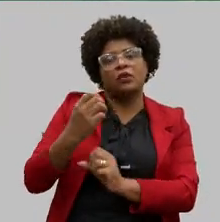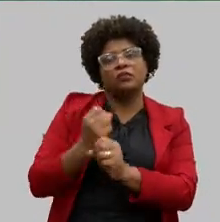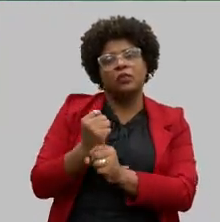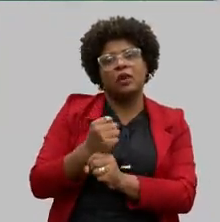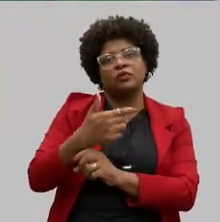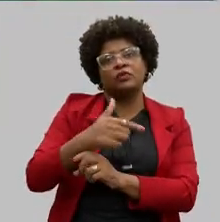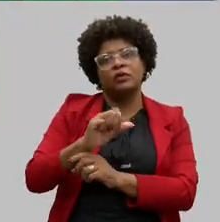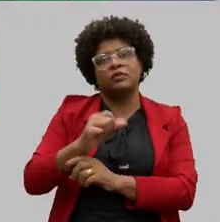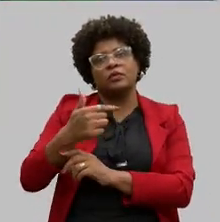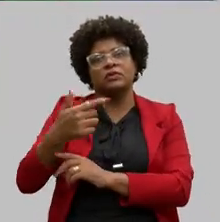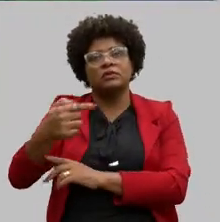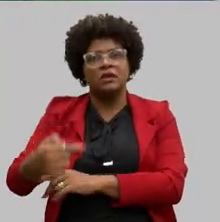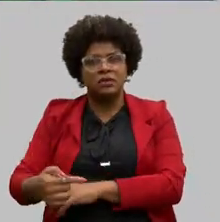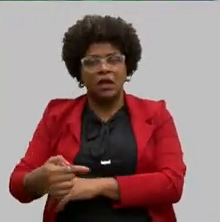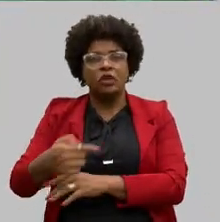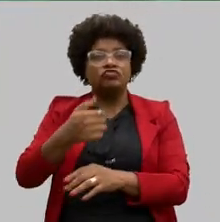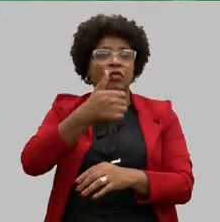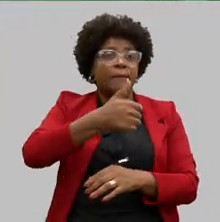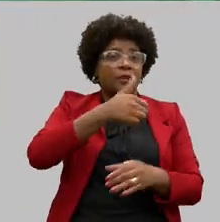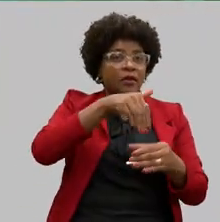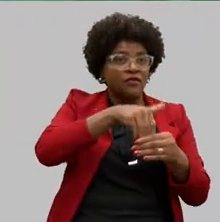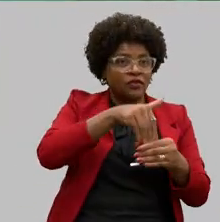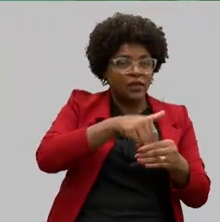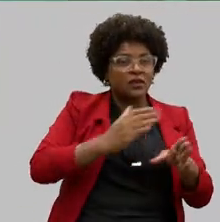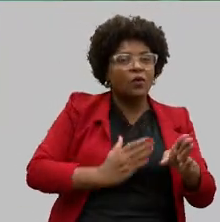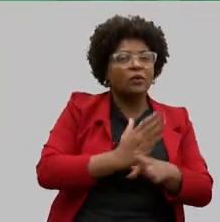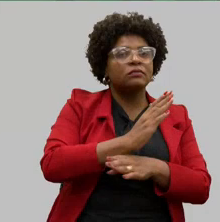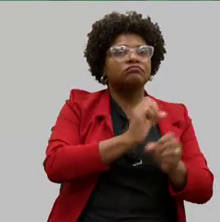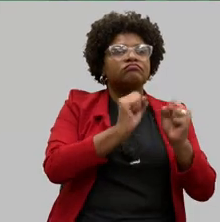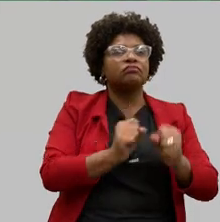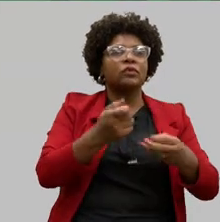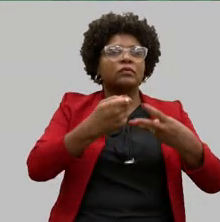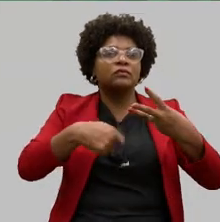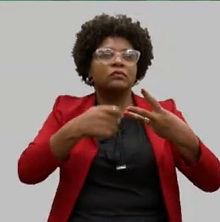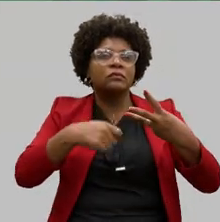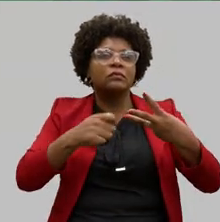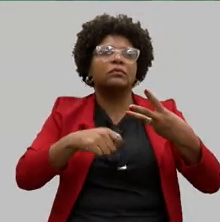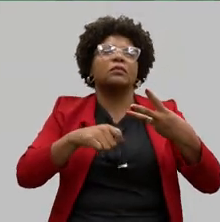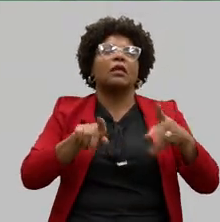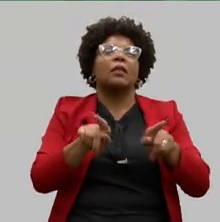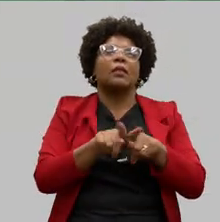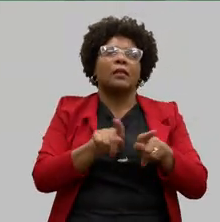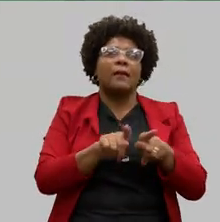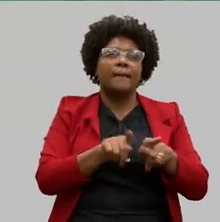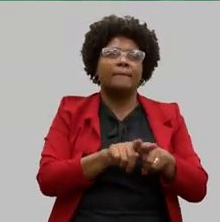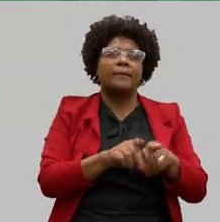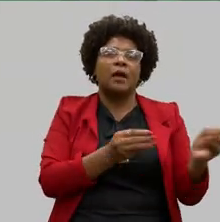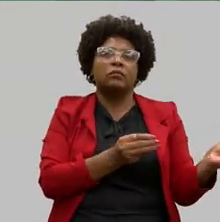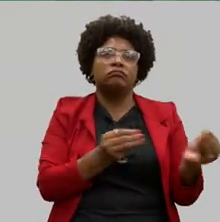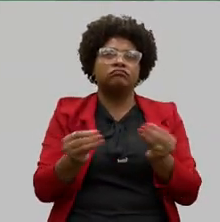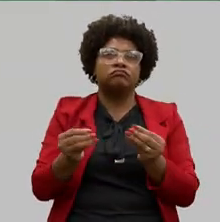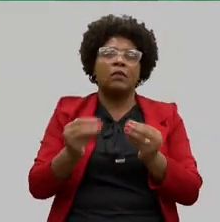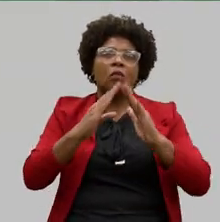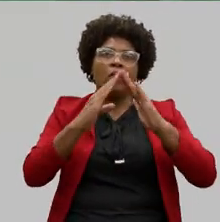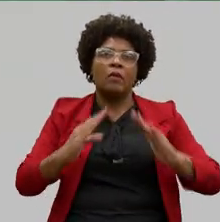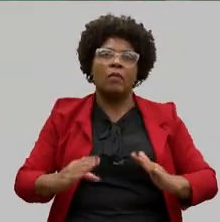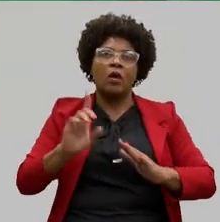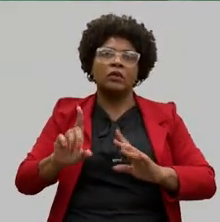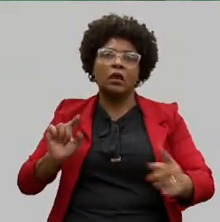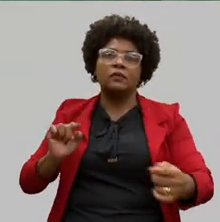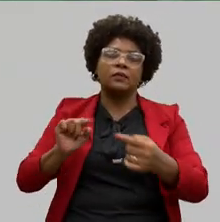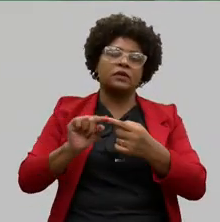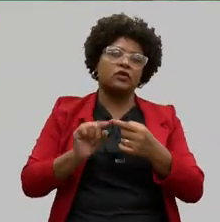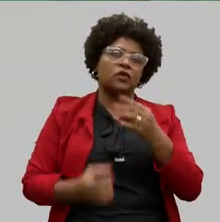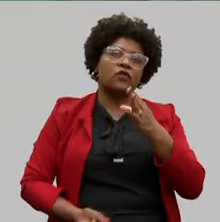22427 em primeiro turno autorizo O Poder Executivo fazer reverter o município de tabir imóvel que especifica de autoria do deputado